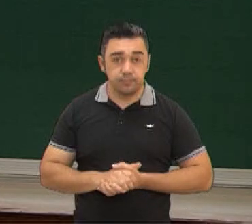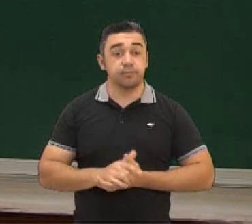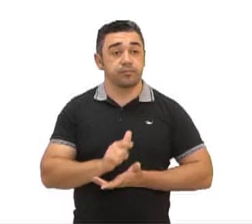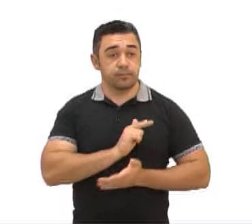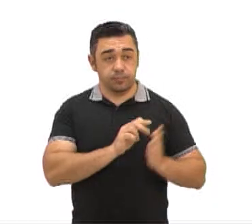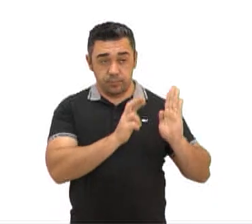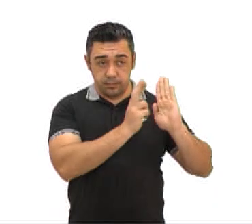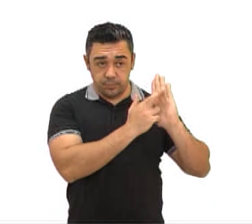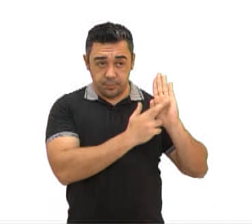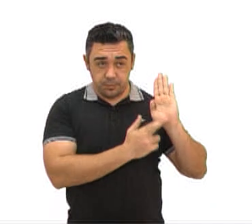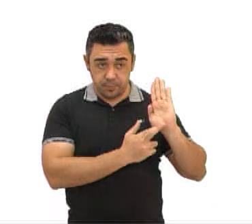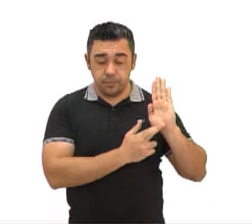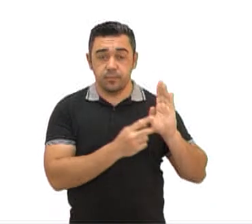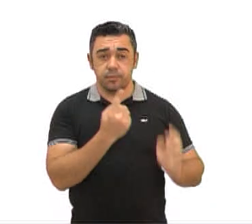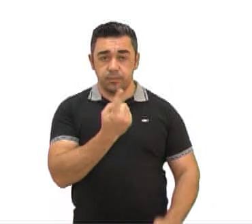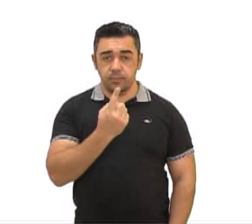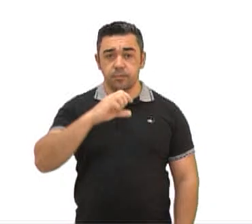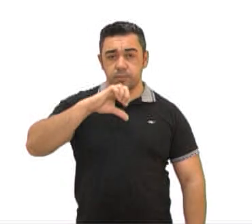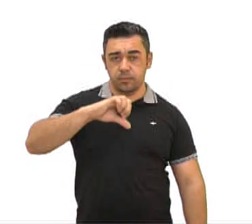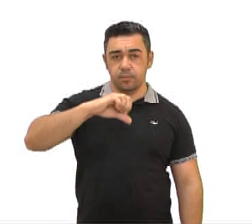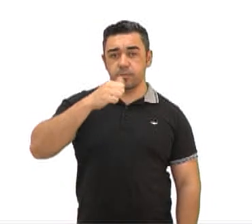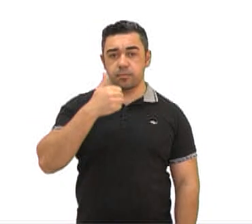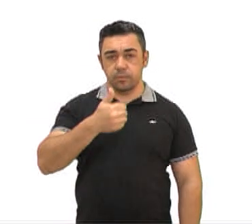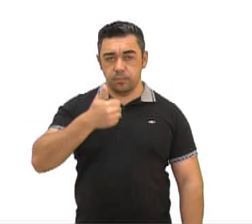Regulamentado oficialmente apenas em